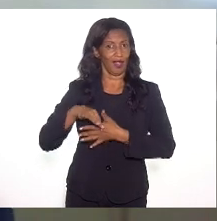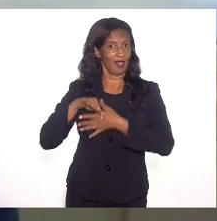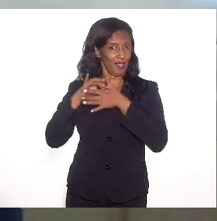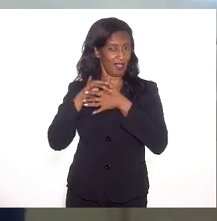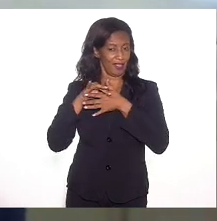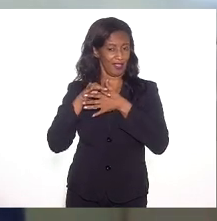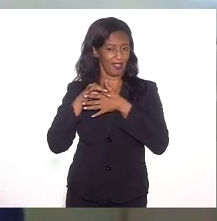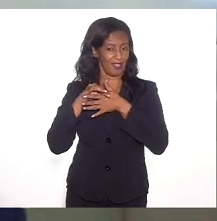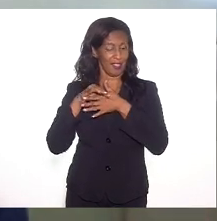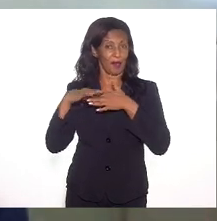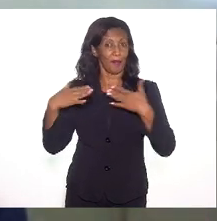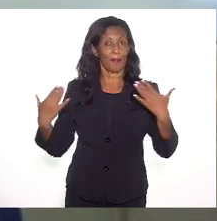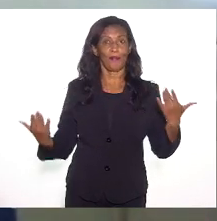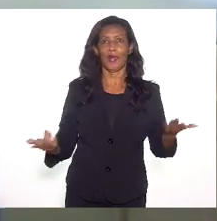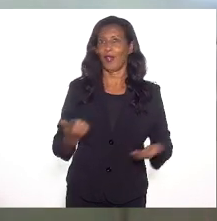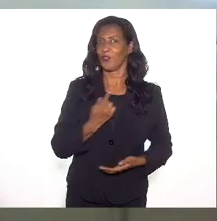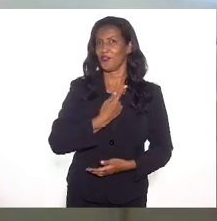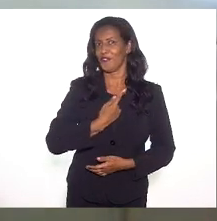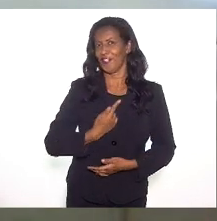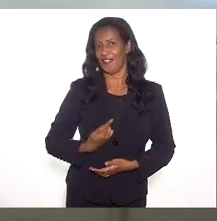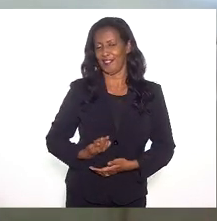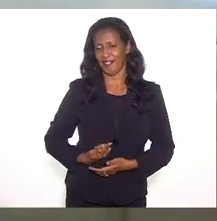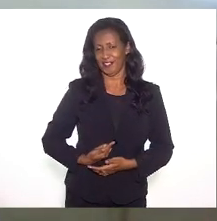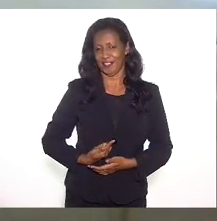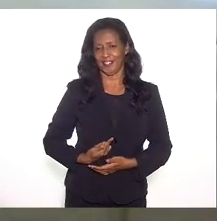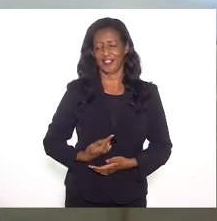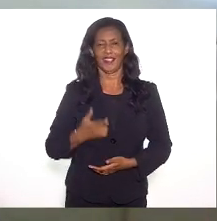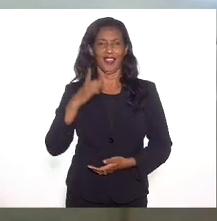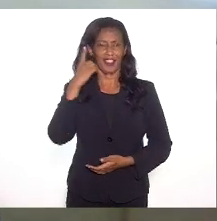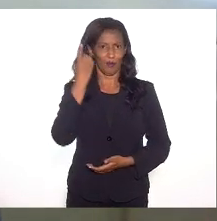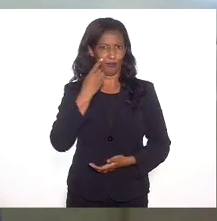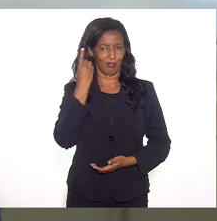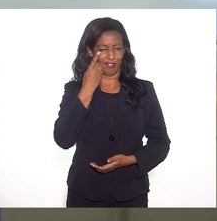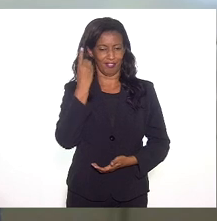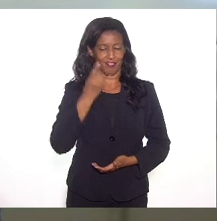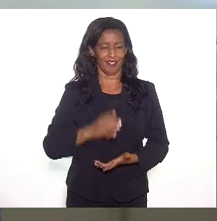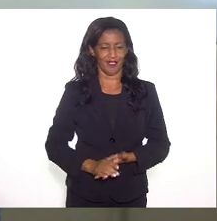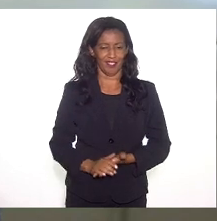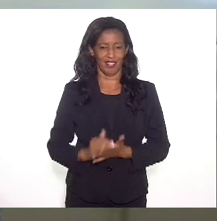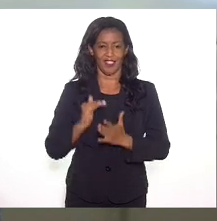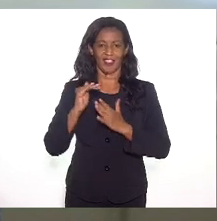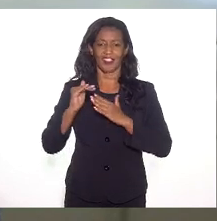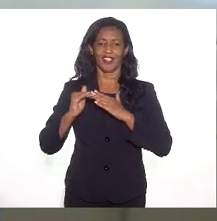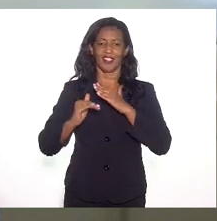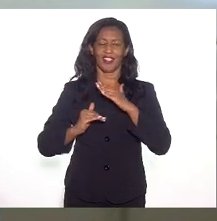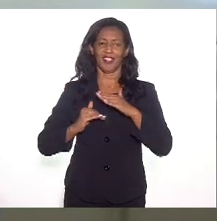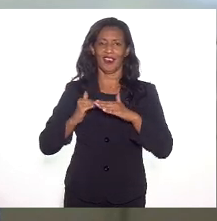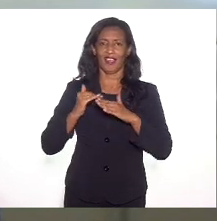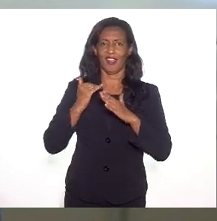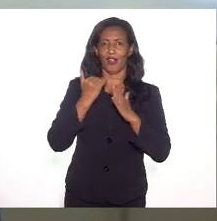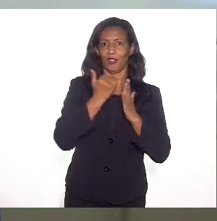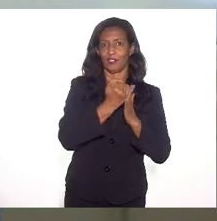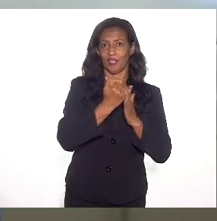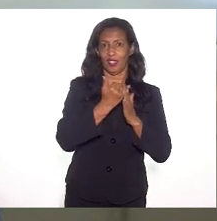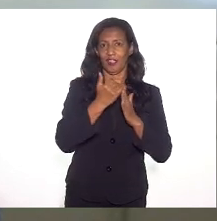pesquisas, para governador. Deputada Marta Rocha, que altera a lei número